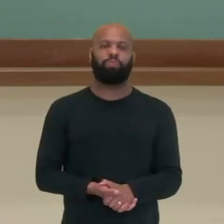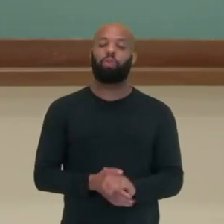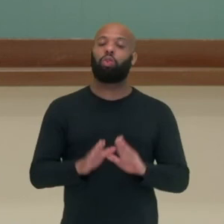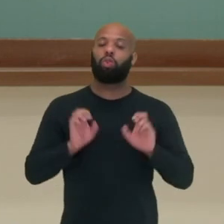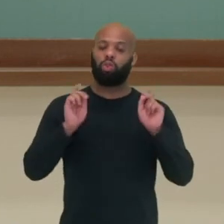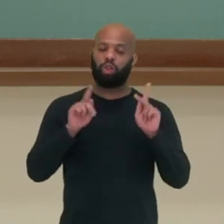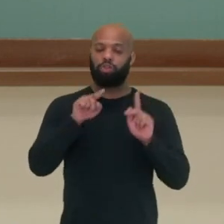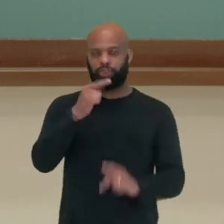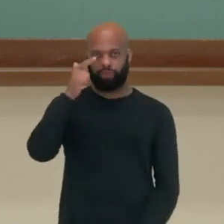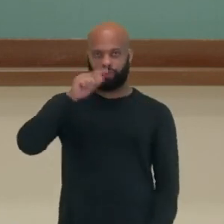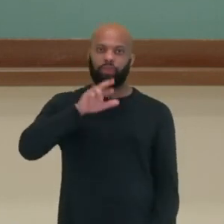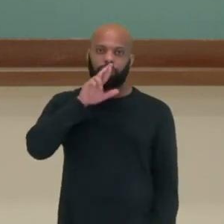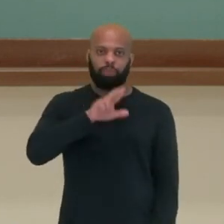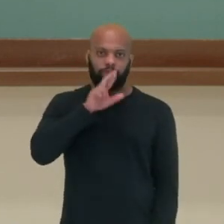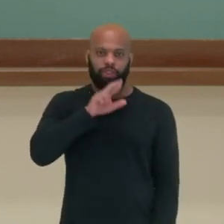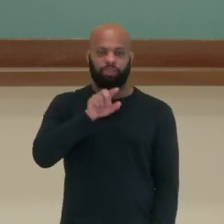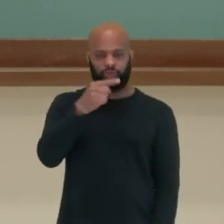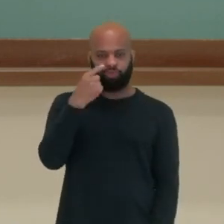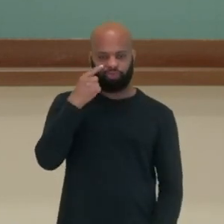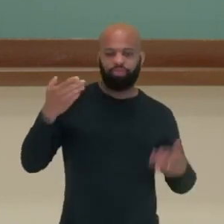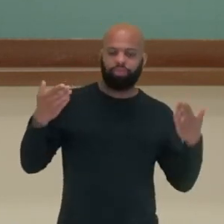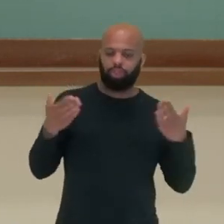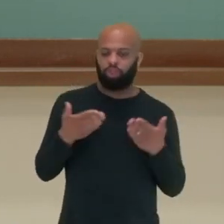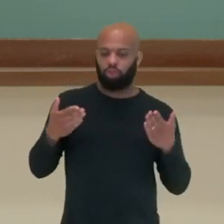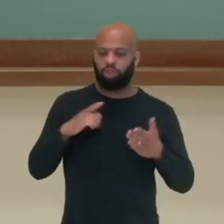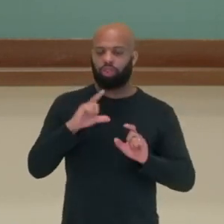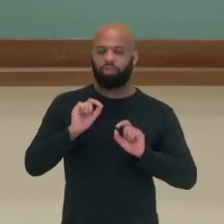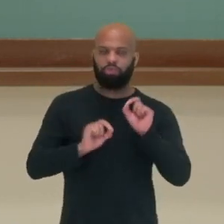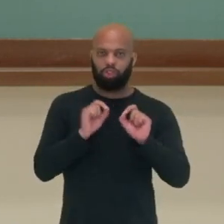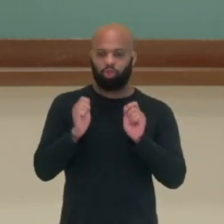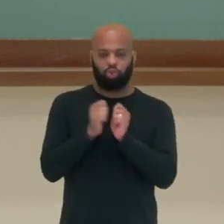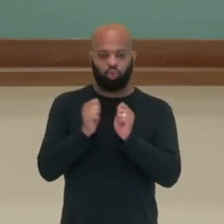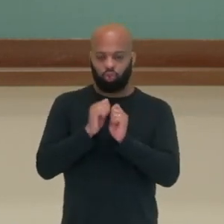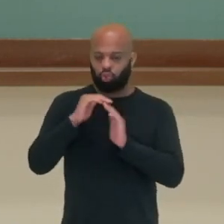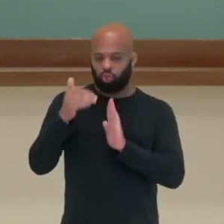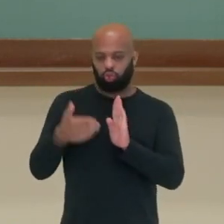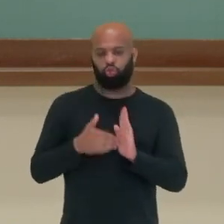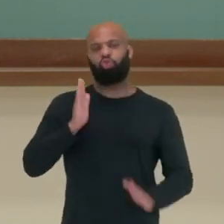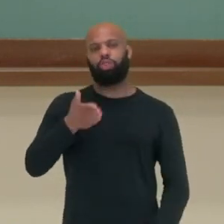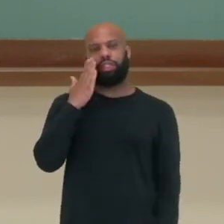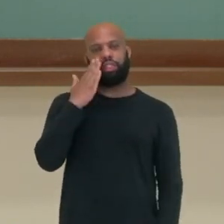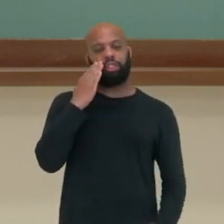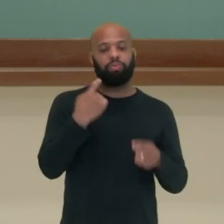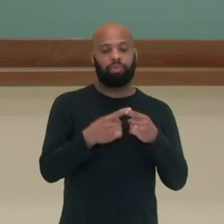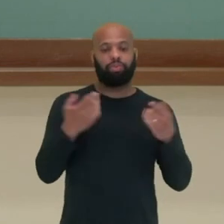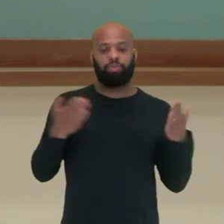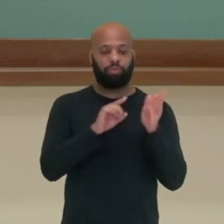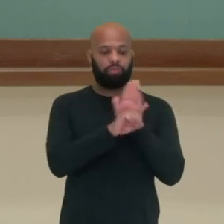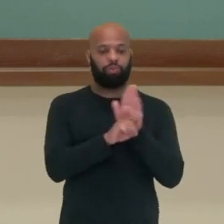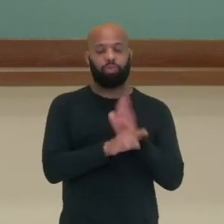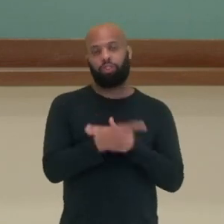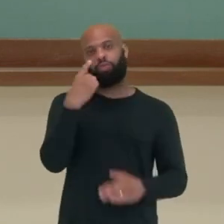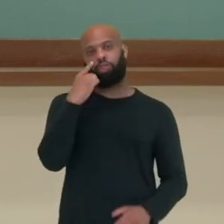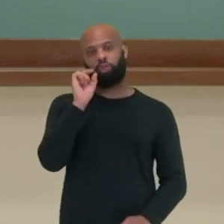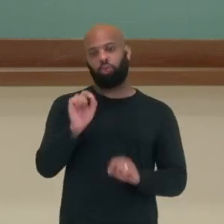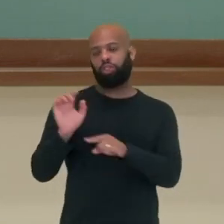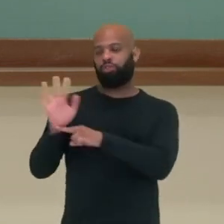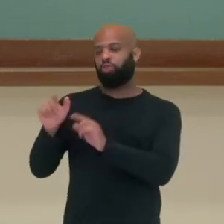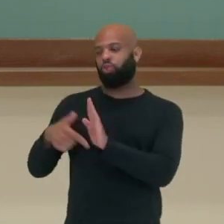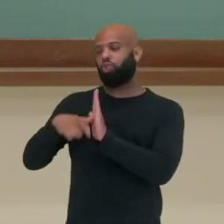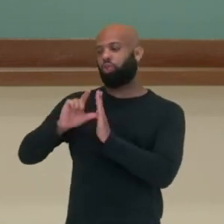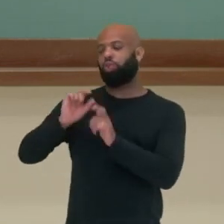E aí, galera, conseguiram resolver? Vocês estão vendo que agora a gente está juntando conhecimentos, né? Nesse exercício, juntamos o que nós vimos nos vídeos anteriores,